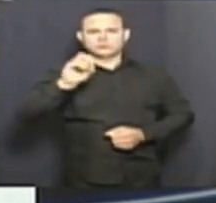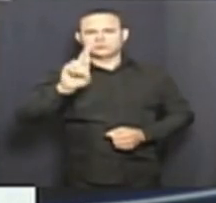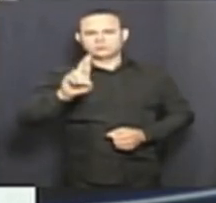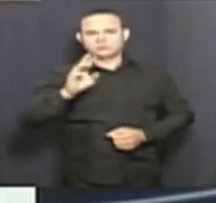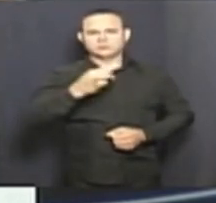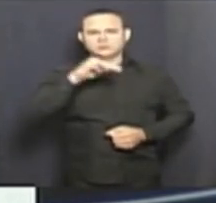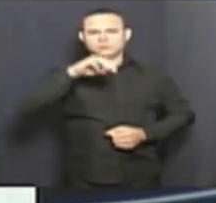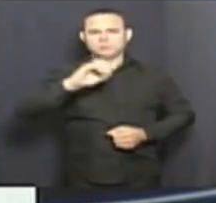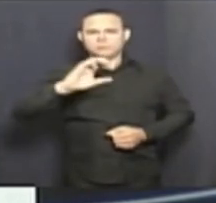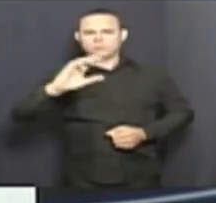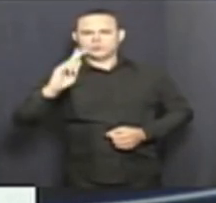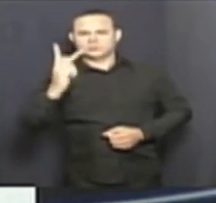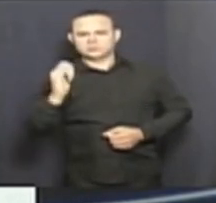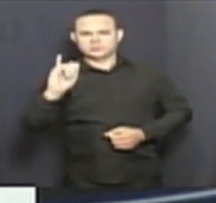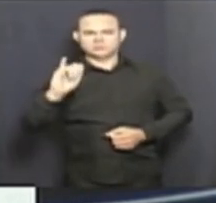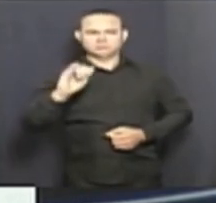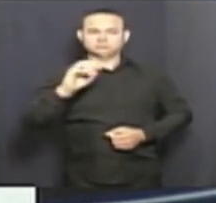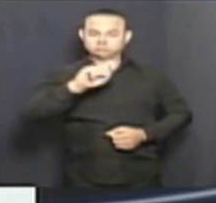para